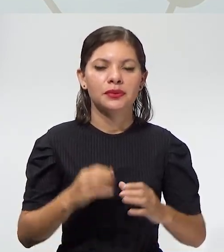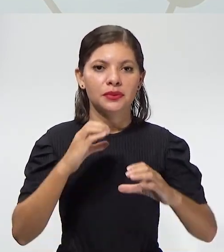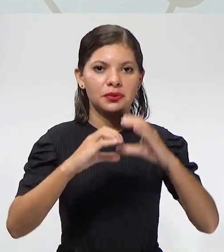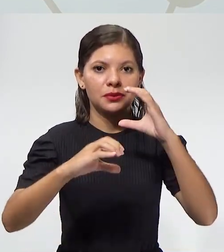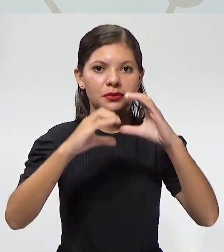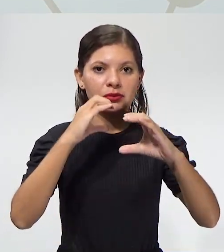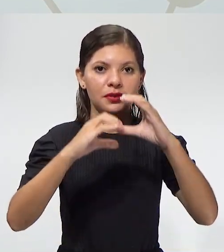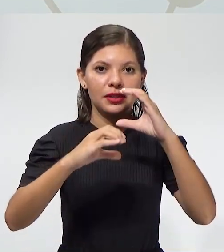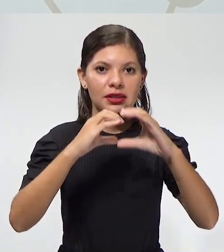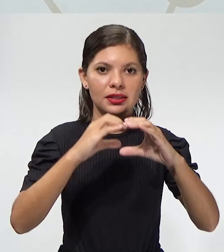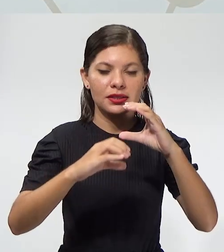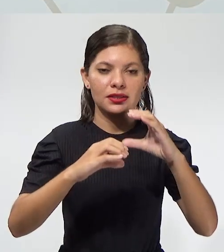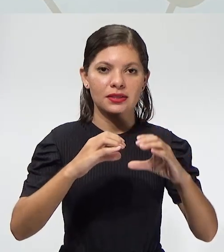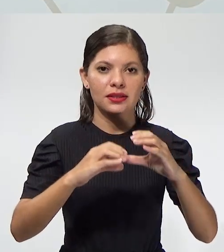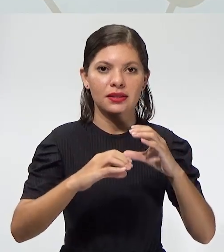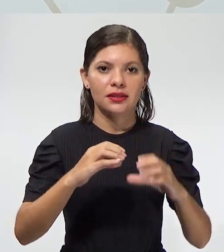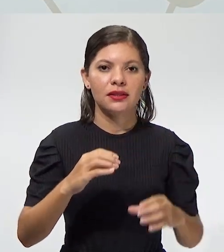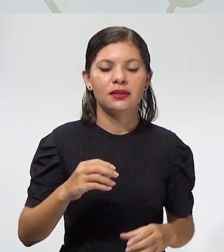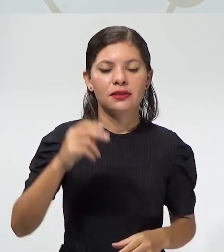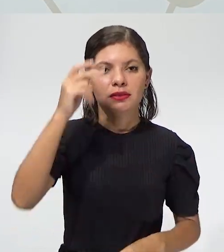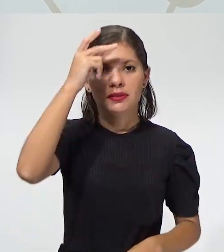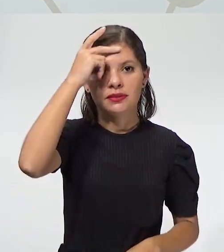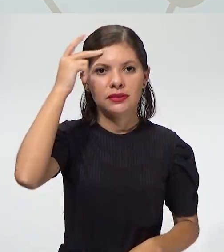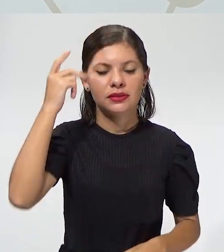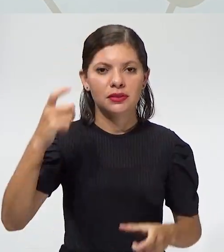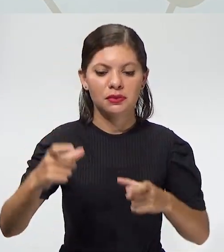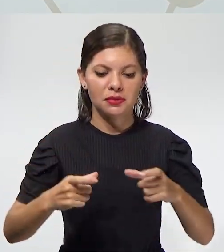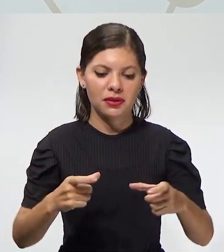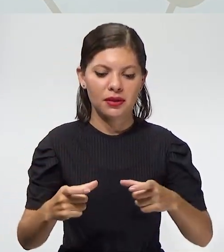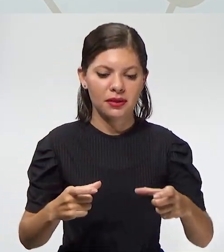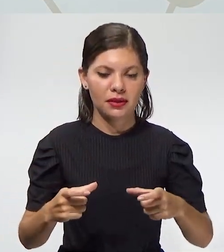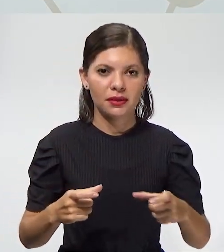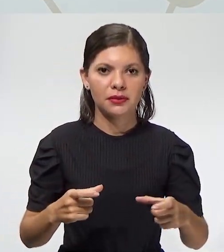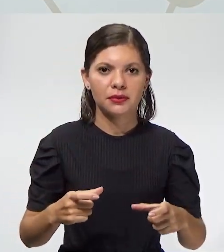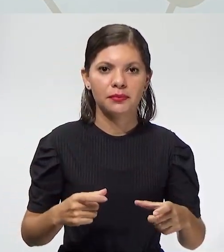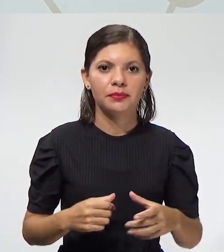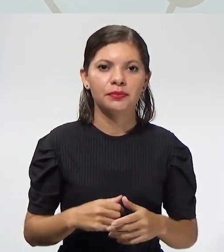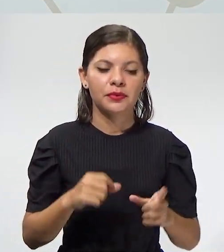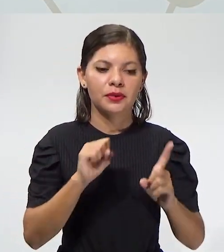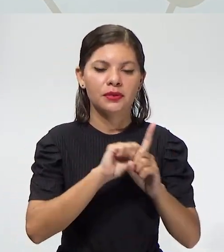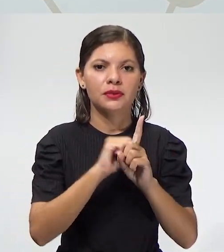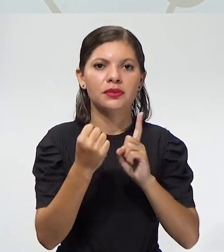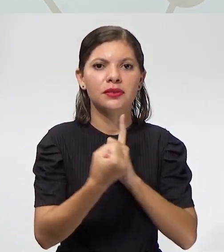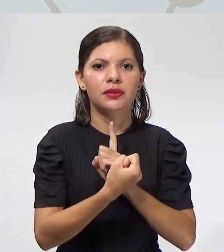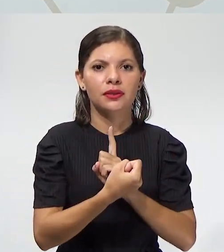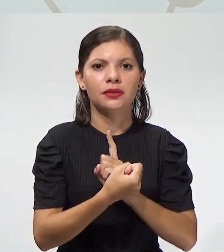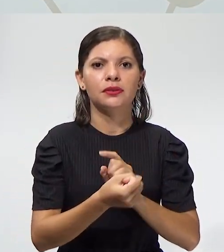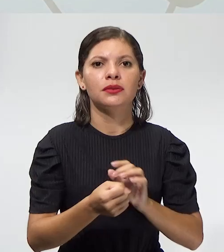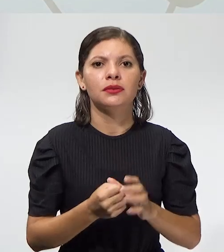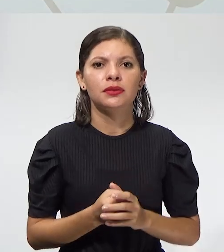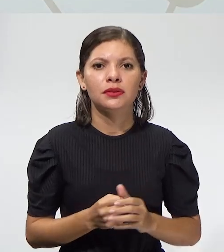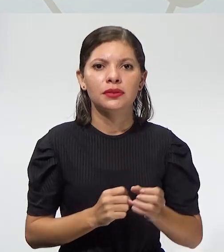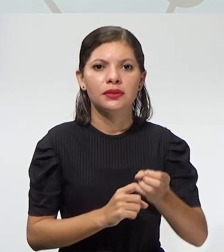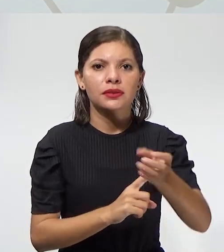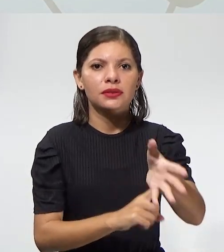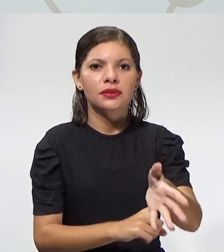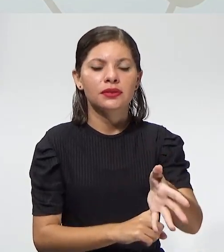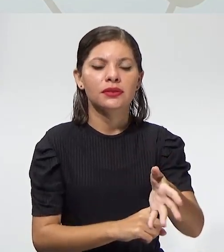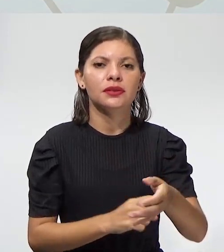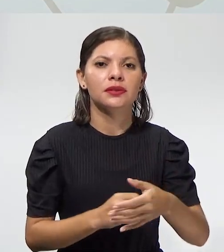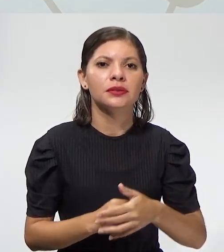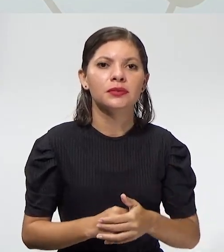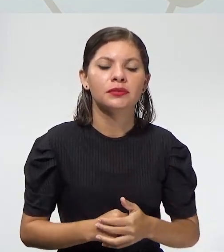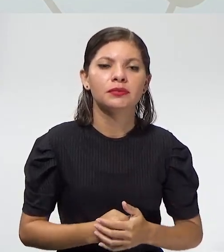mas sim um mundo que conversa com a sua realidade local e social, eles trouxeram